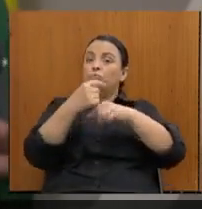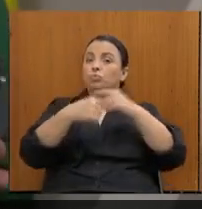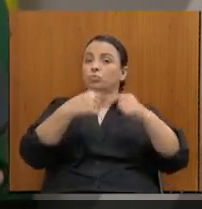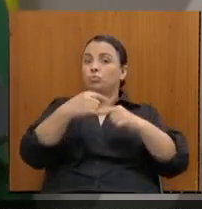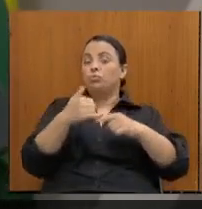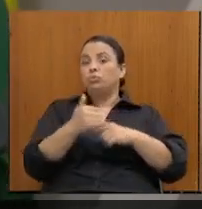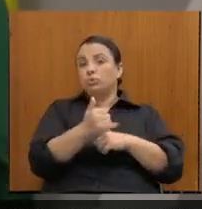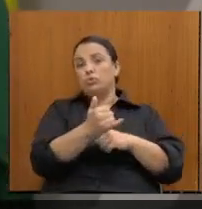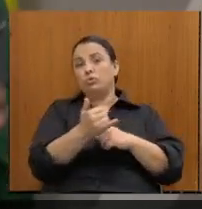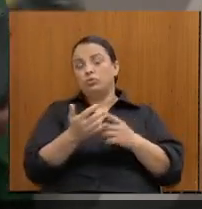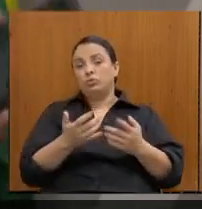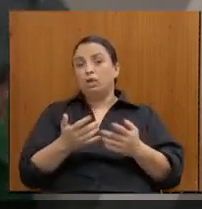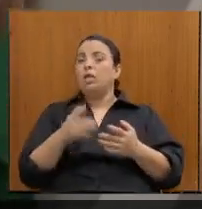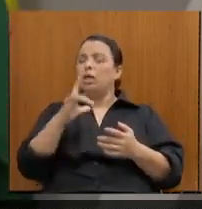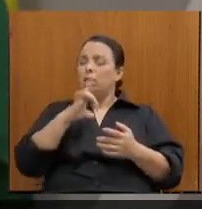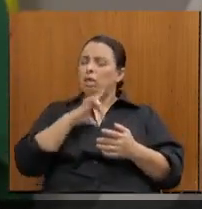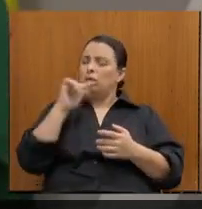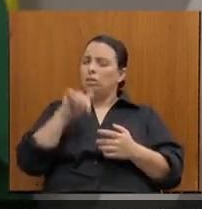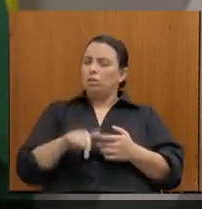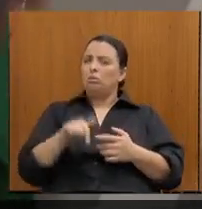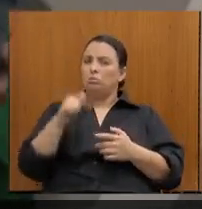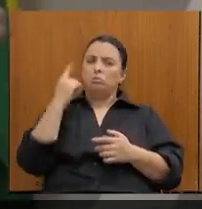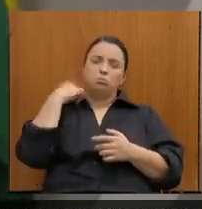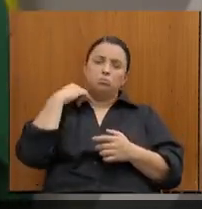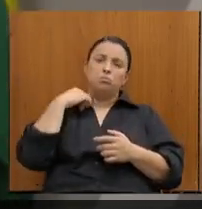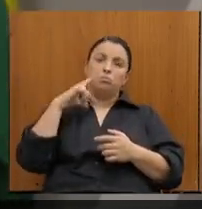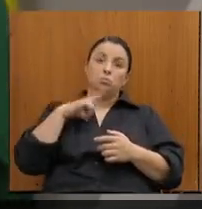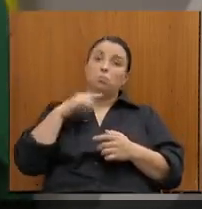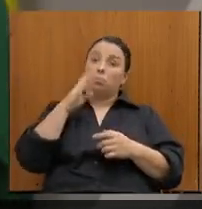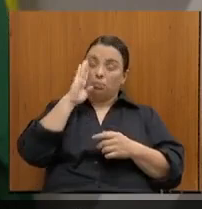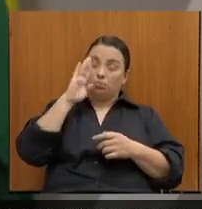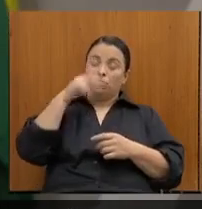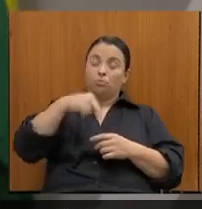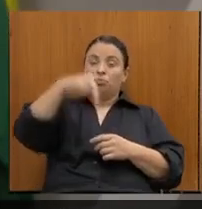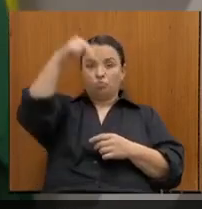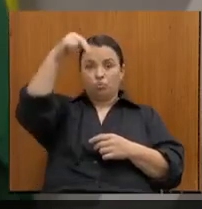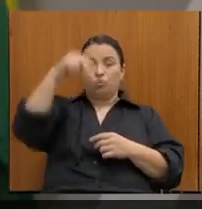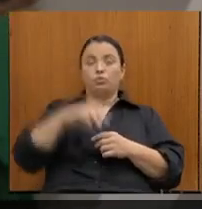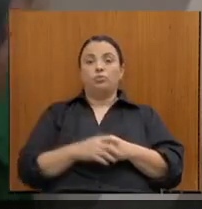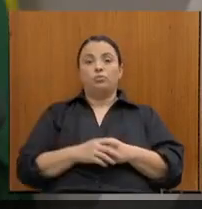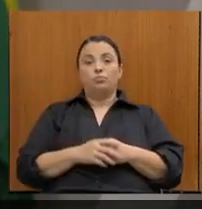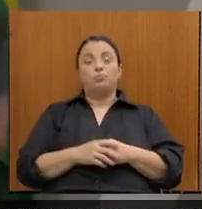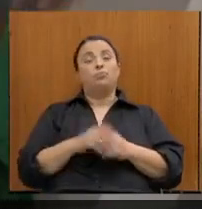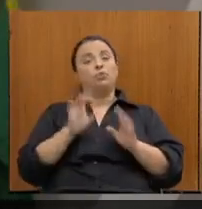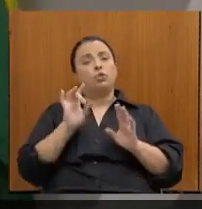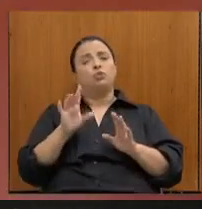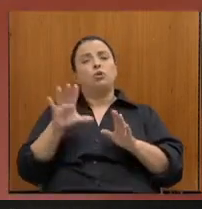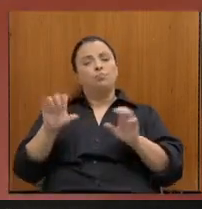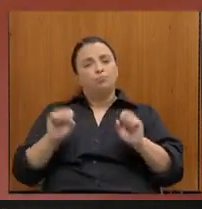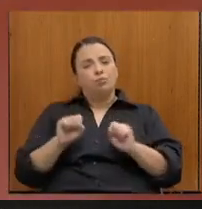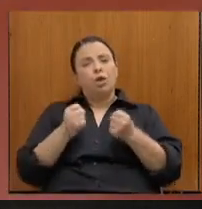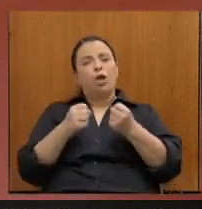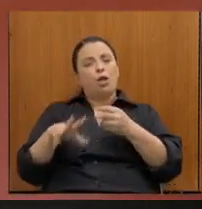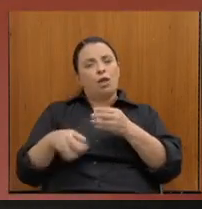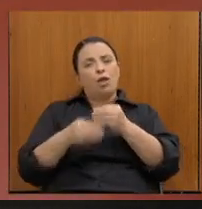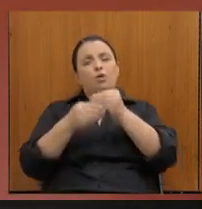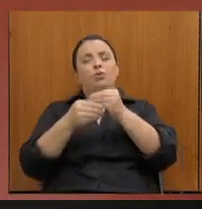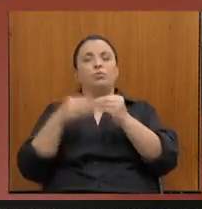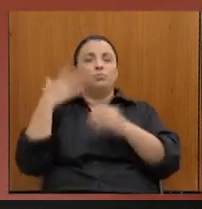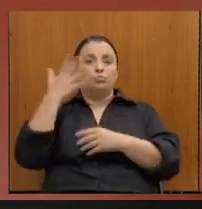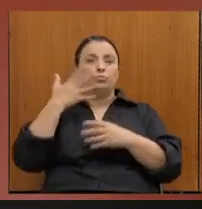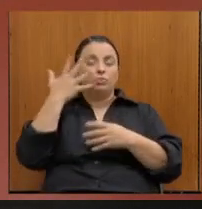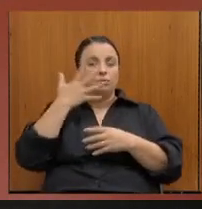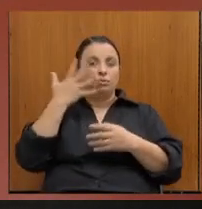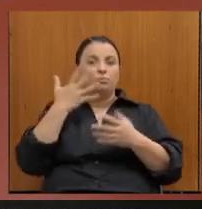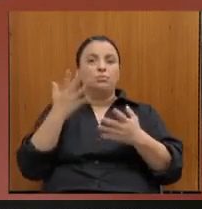de Minas é bonito Então é só uma uma lembrança aqui né Deve tá mais um mais uma missão ou mais